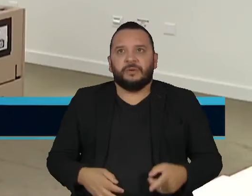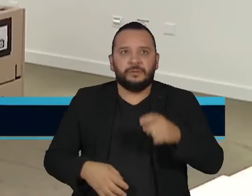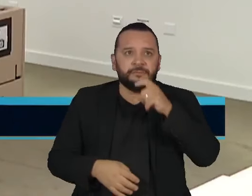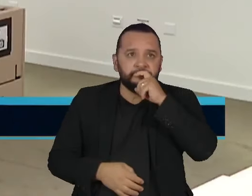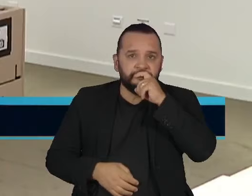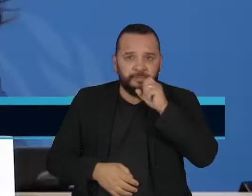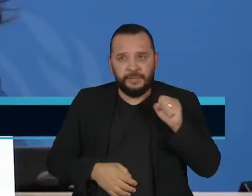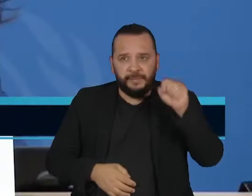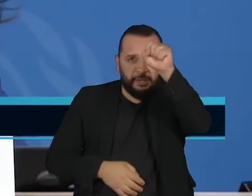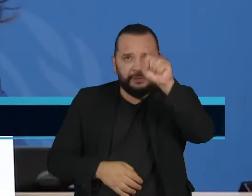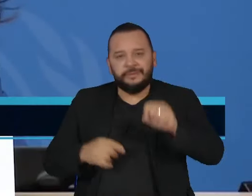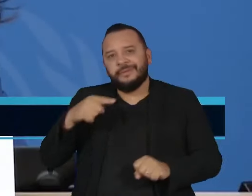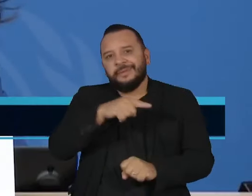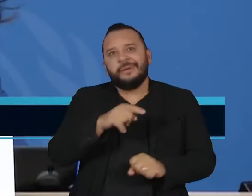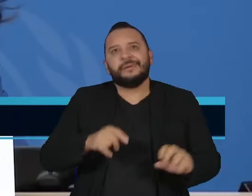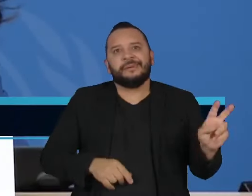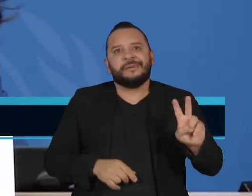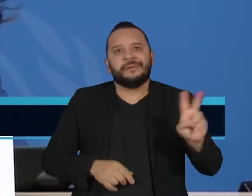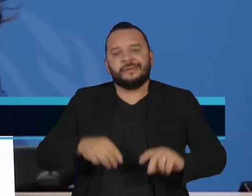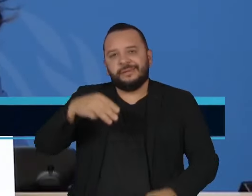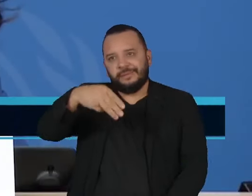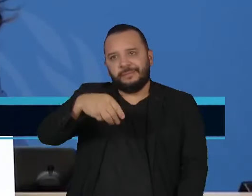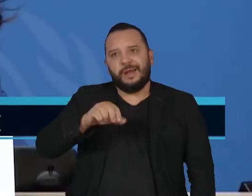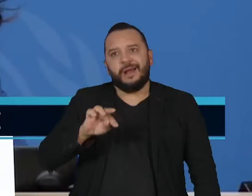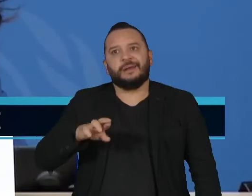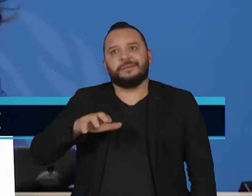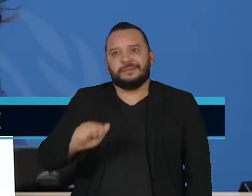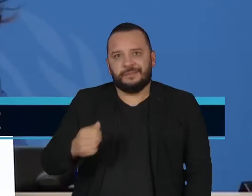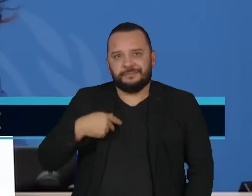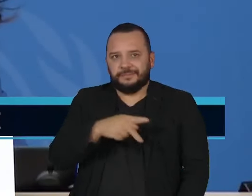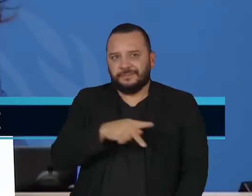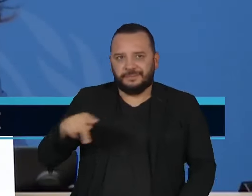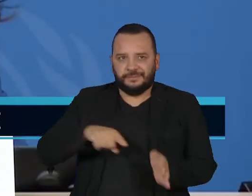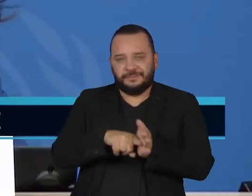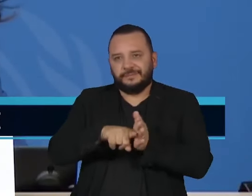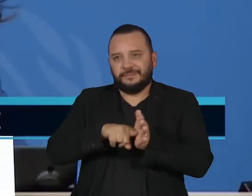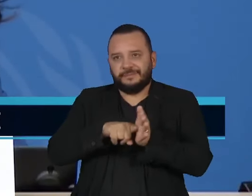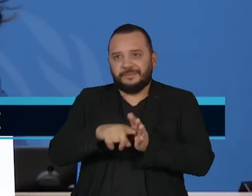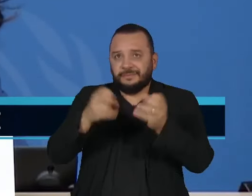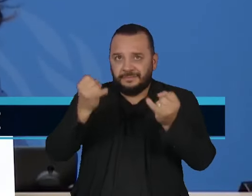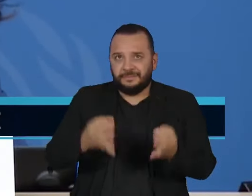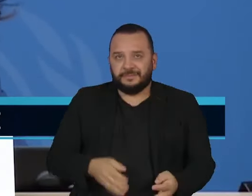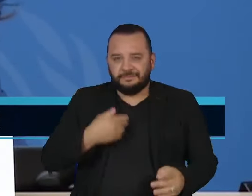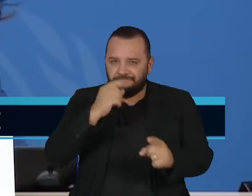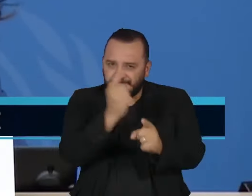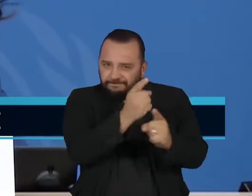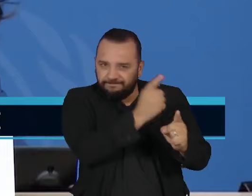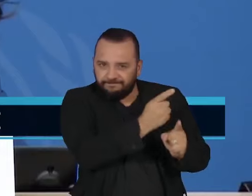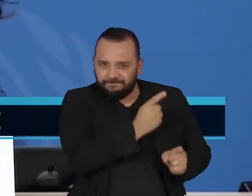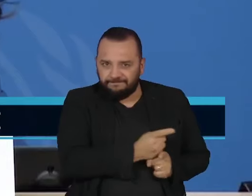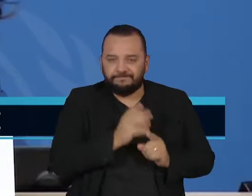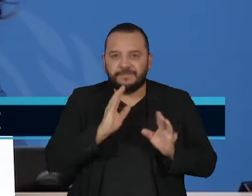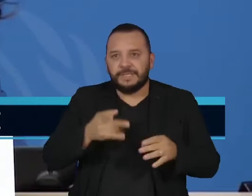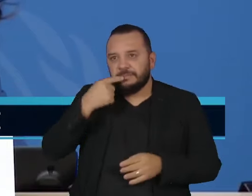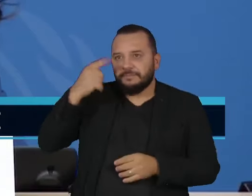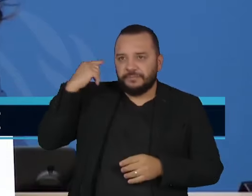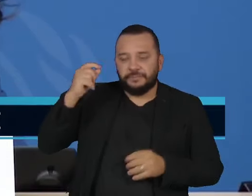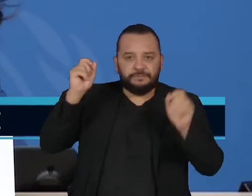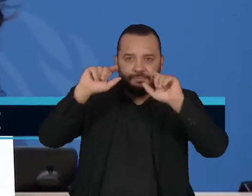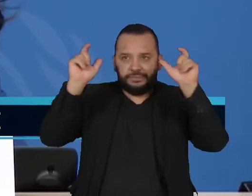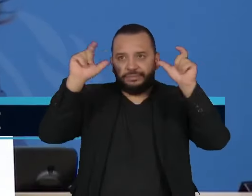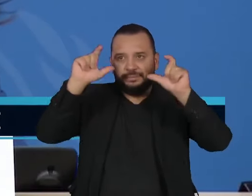na Venezuela. Marta Valinhas, presidente da investigação, destacou que as descobertas mais recentes foram